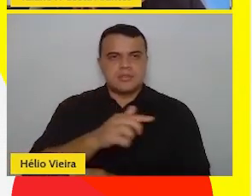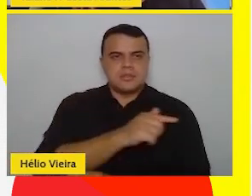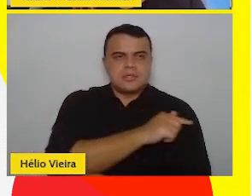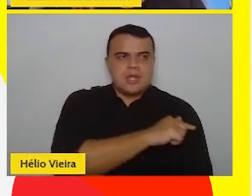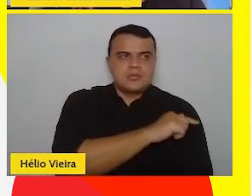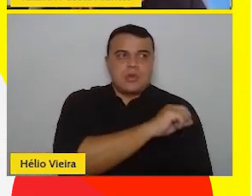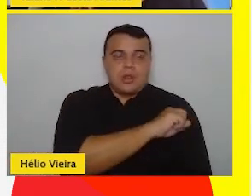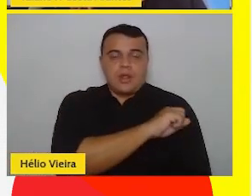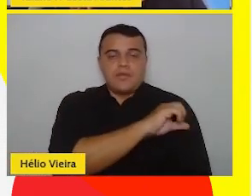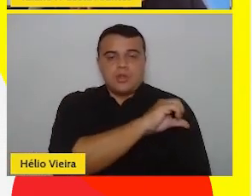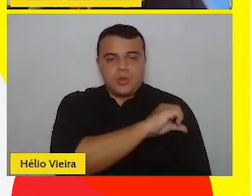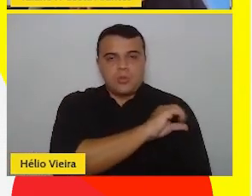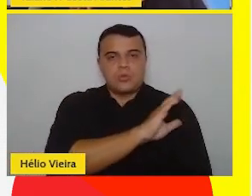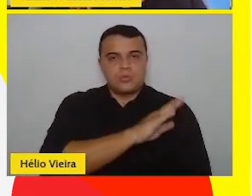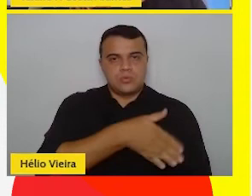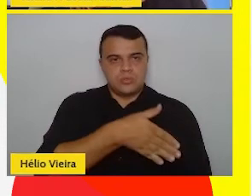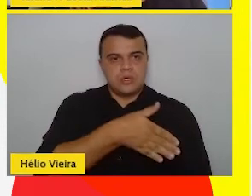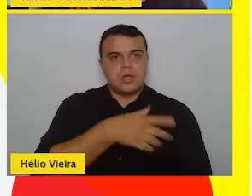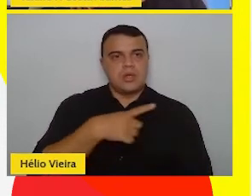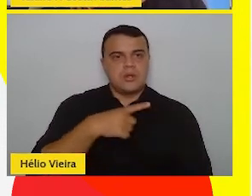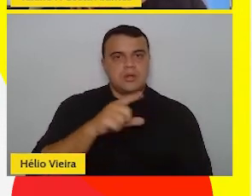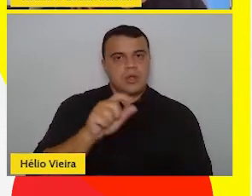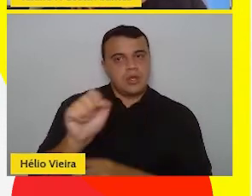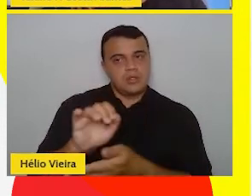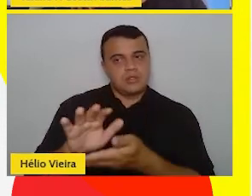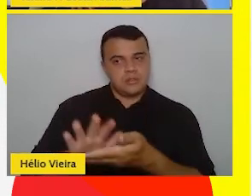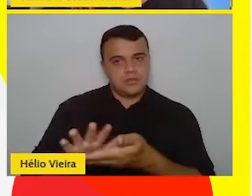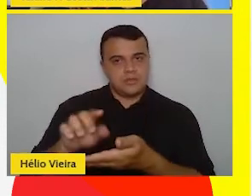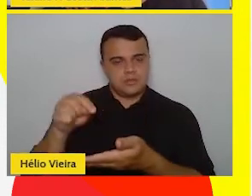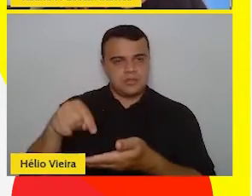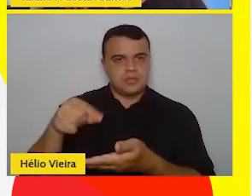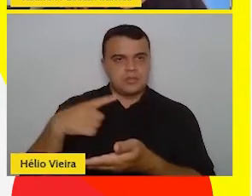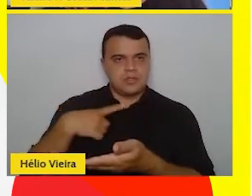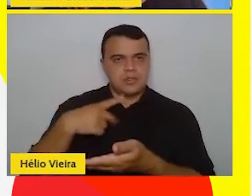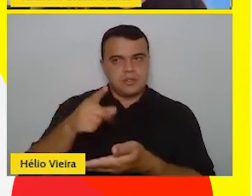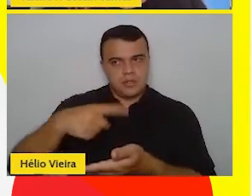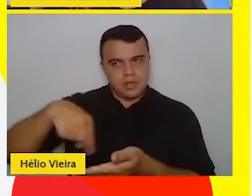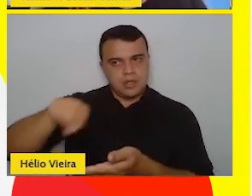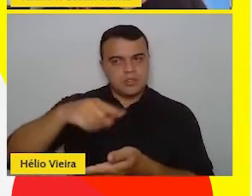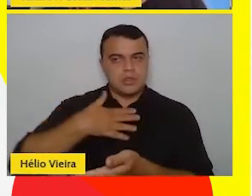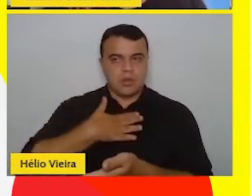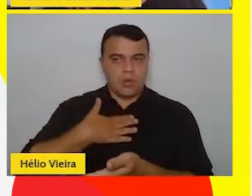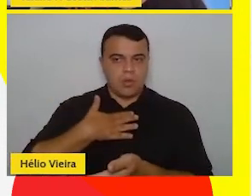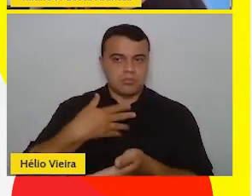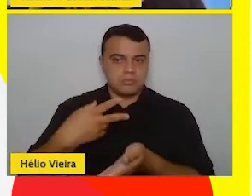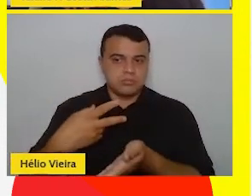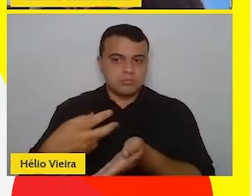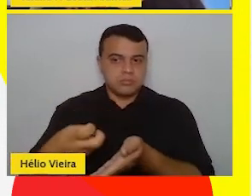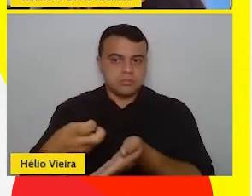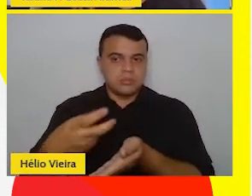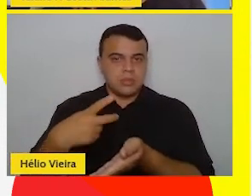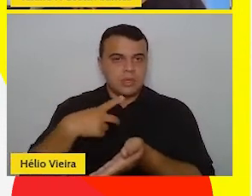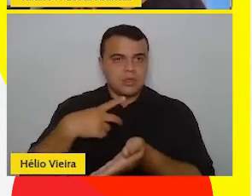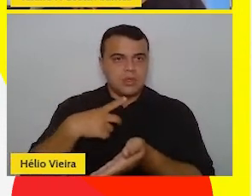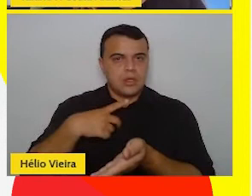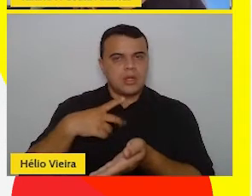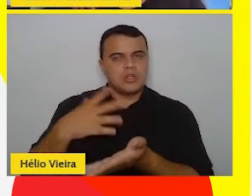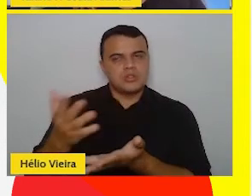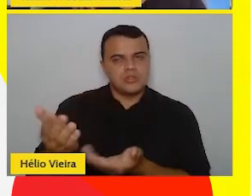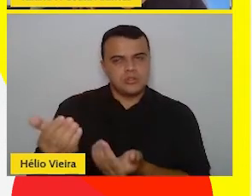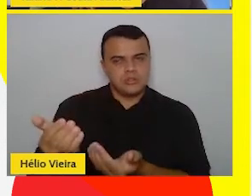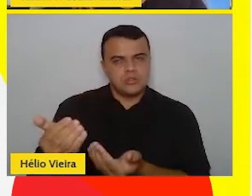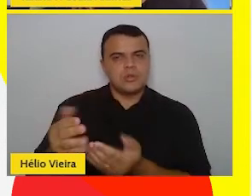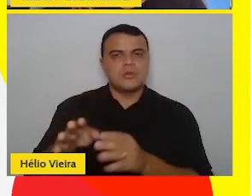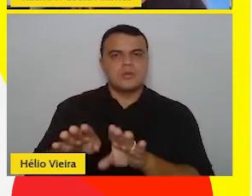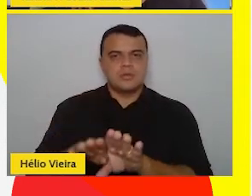9º ano, e é uma atividade que chama muita atenção de pré-adolescente,